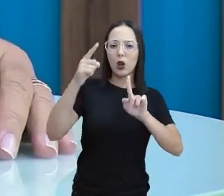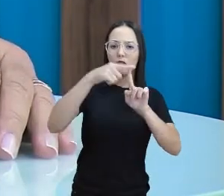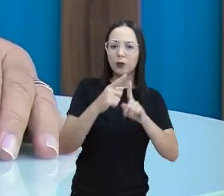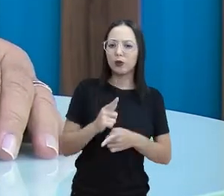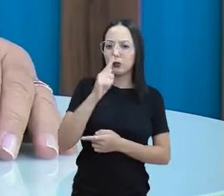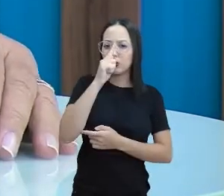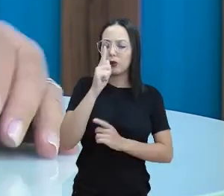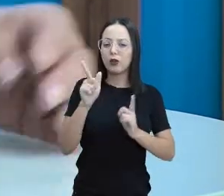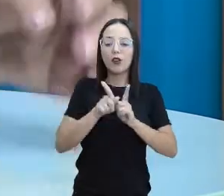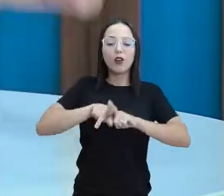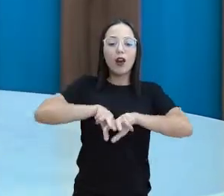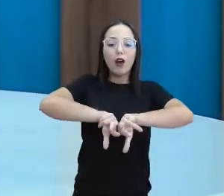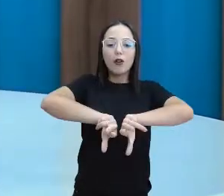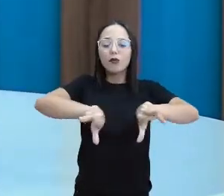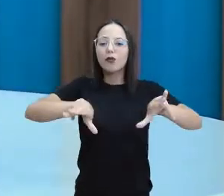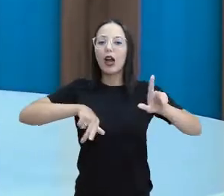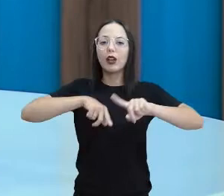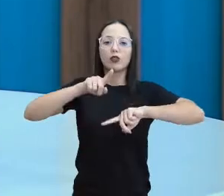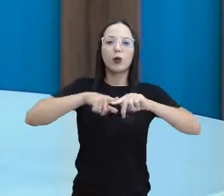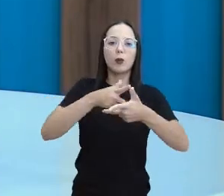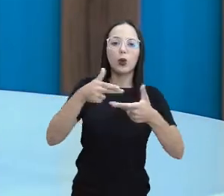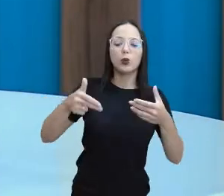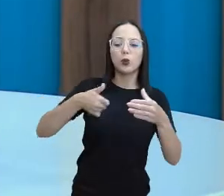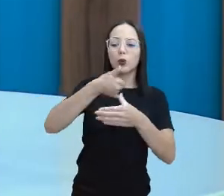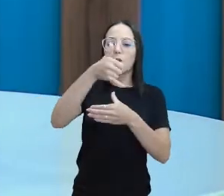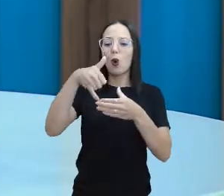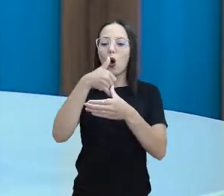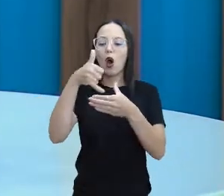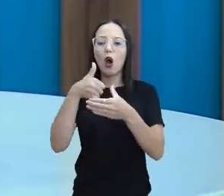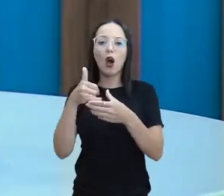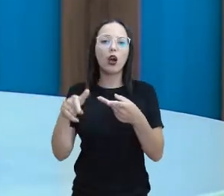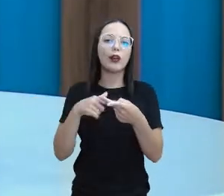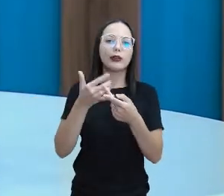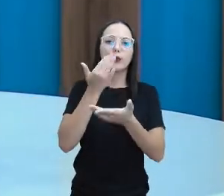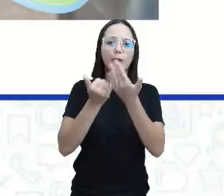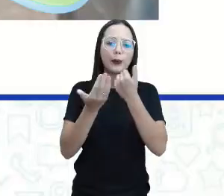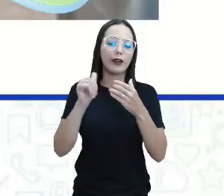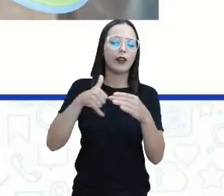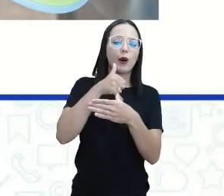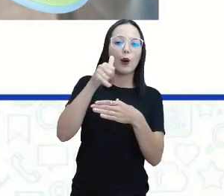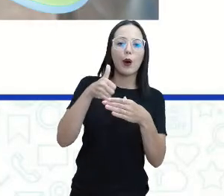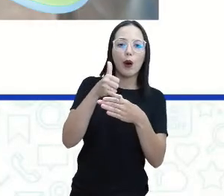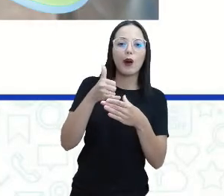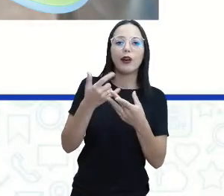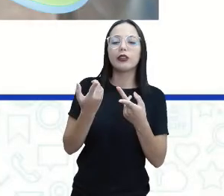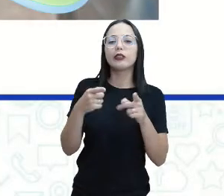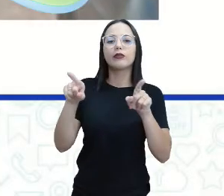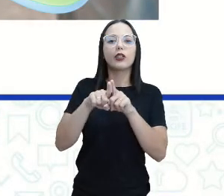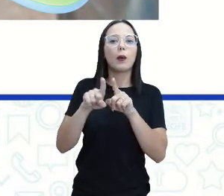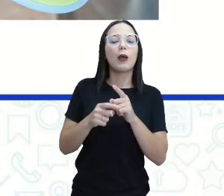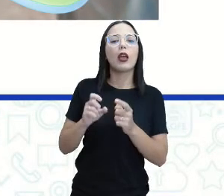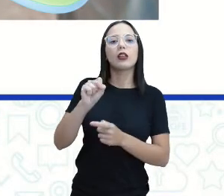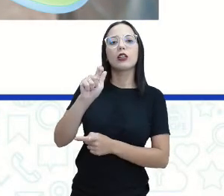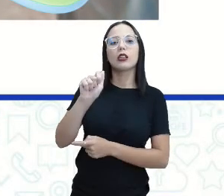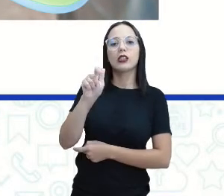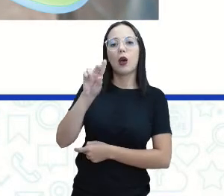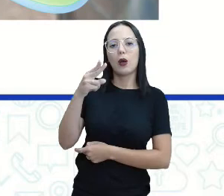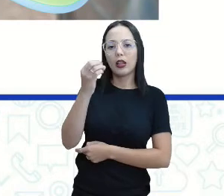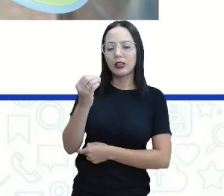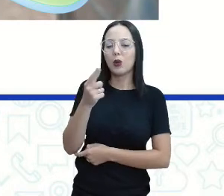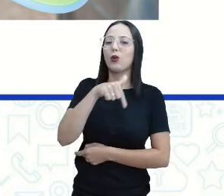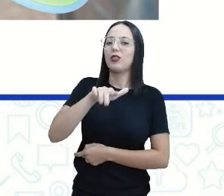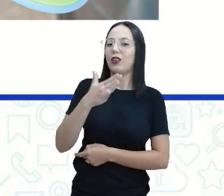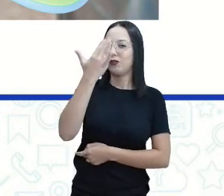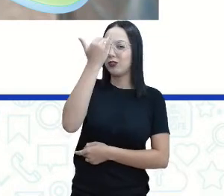não. Vocês vão poder encontrar no óleo de cozinha, o óleo comestível. Vocês vão poder, nos salgadinhos, que eu sei que muitos de